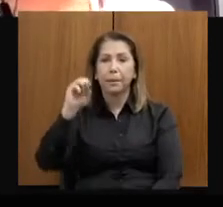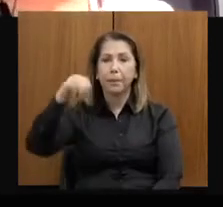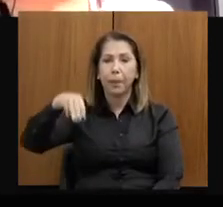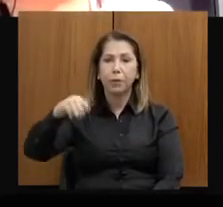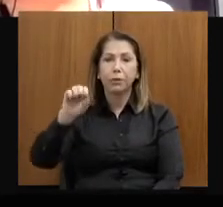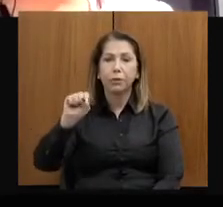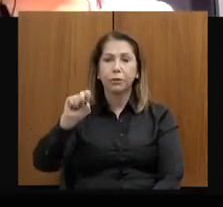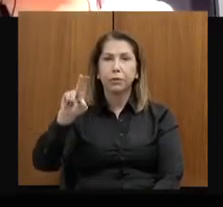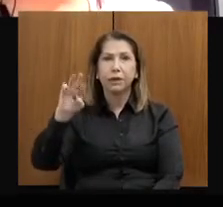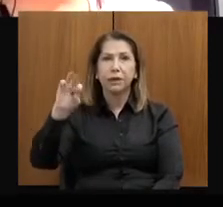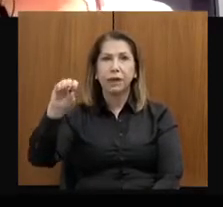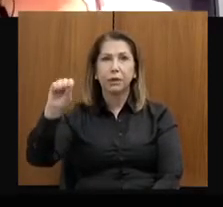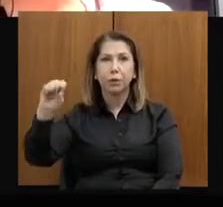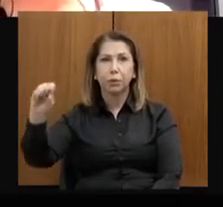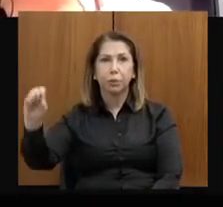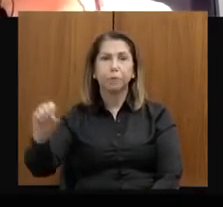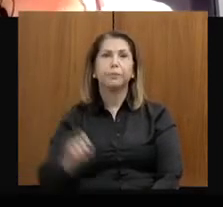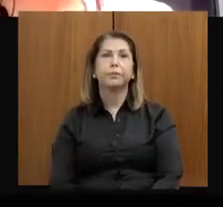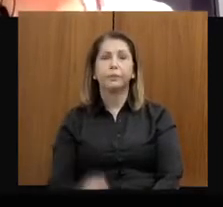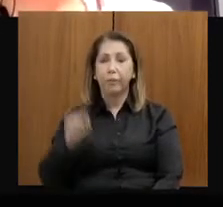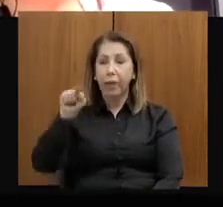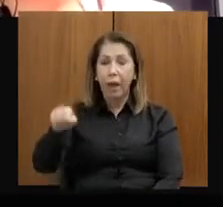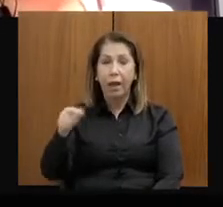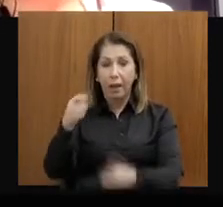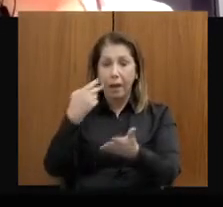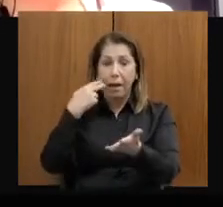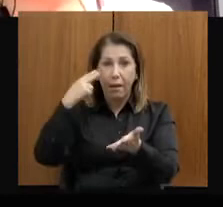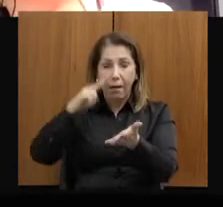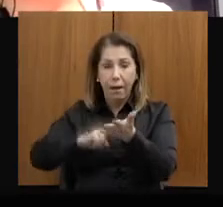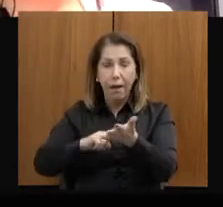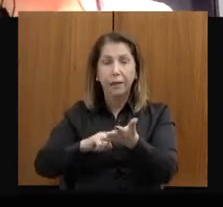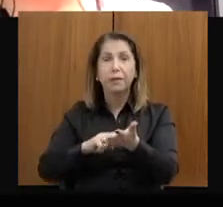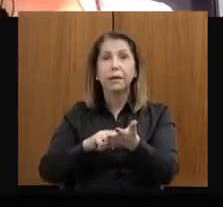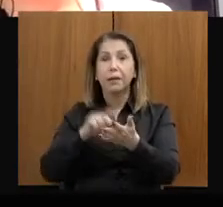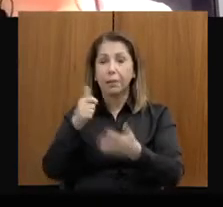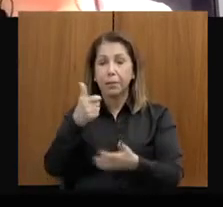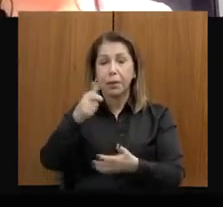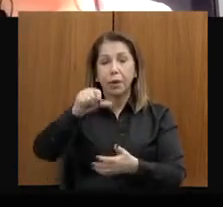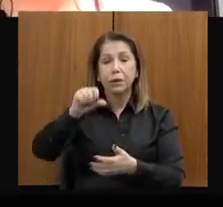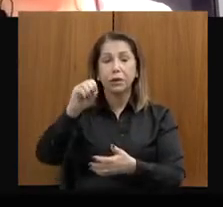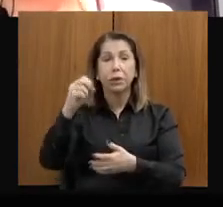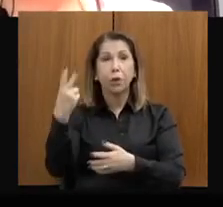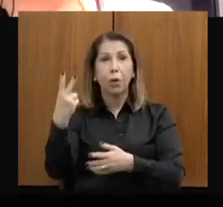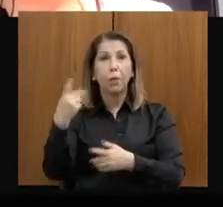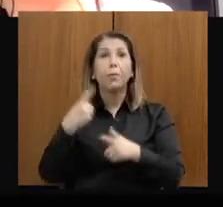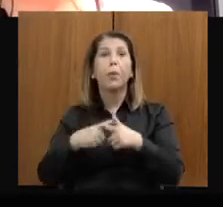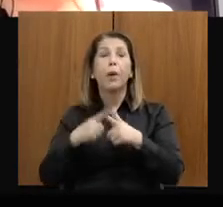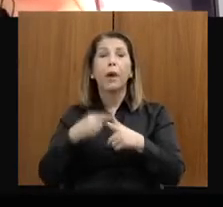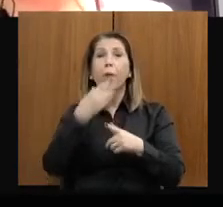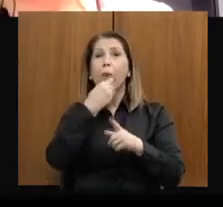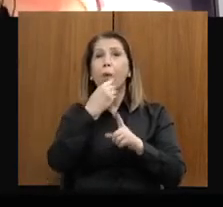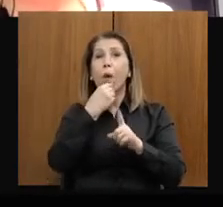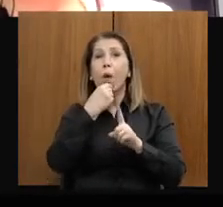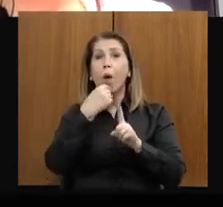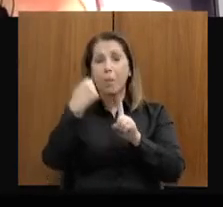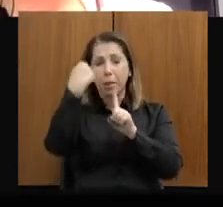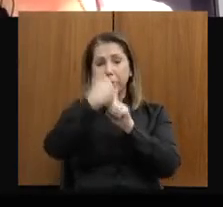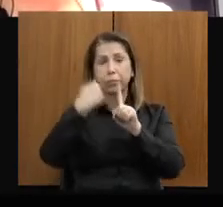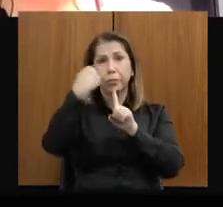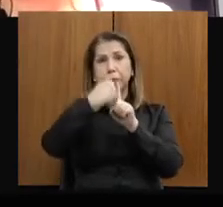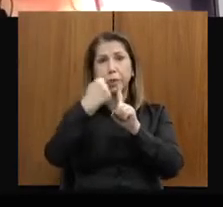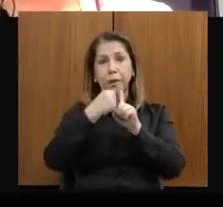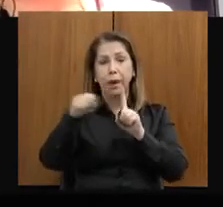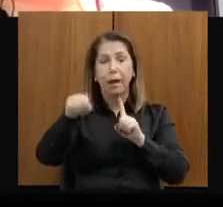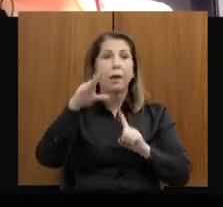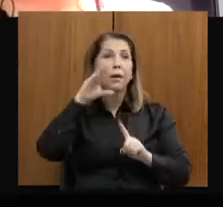essa carta de 1902 ele enviou o chefe de polícia porque ele havia sido agredido por um